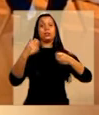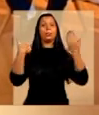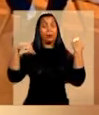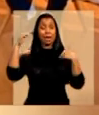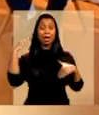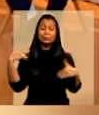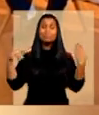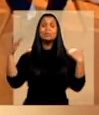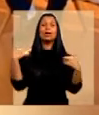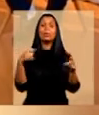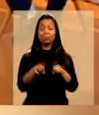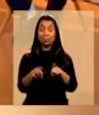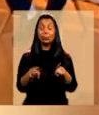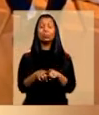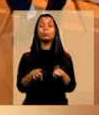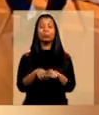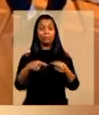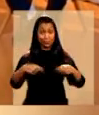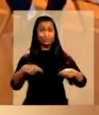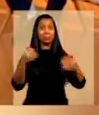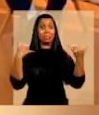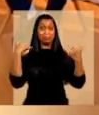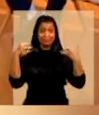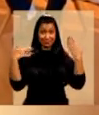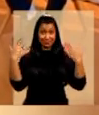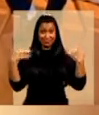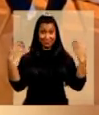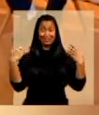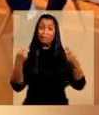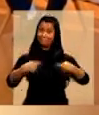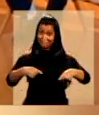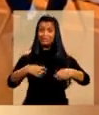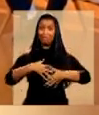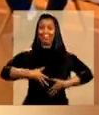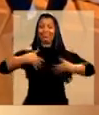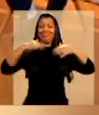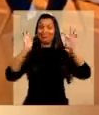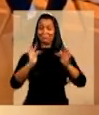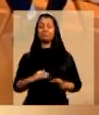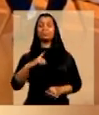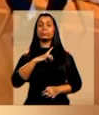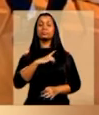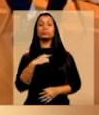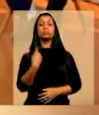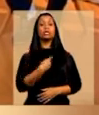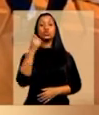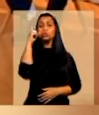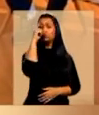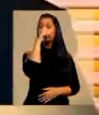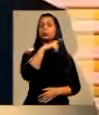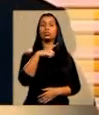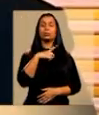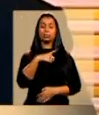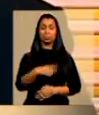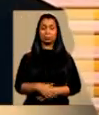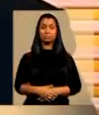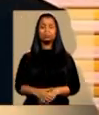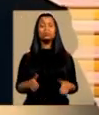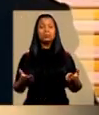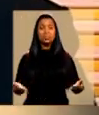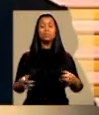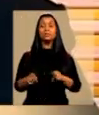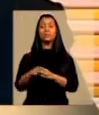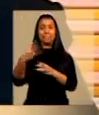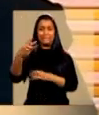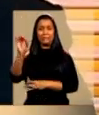precisa, né, Amanda? A gente também precisa de ter uma válvula de escape prazer, nesse prazer, né? Para a gente, com tantas dificuldades que a gente está lidando,